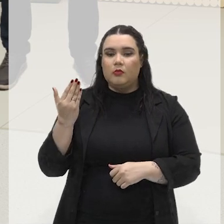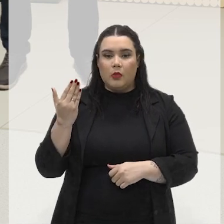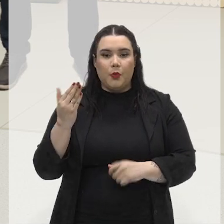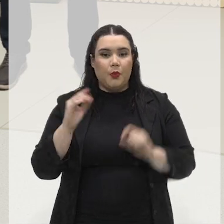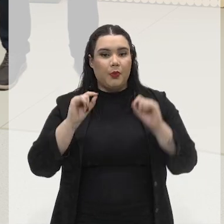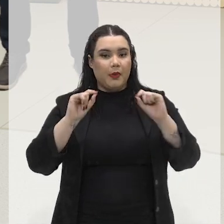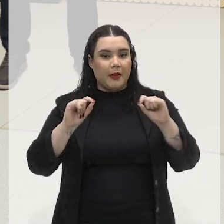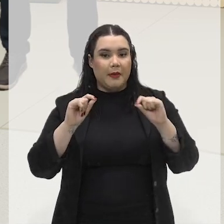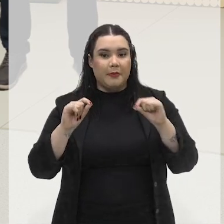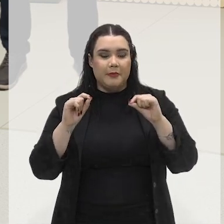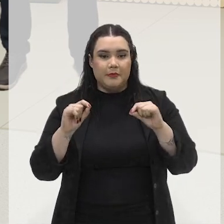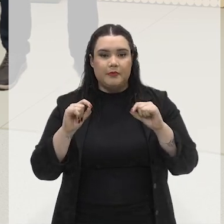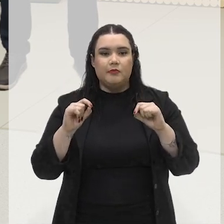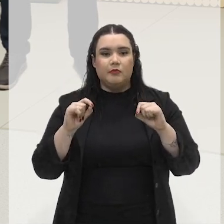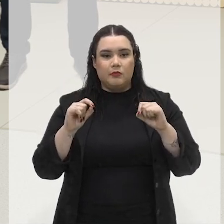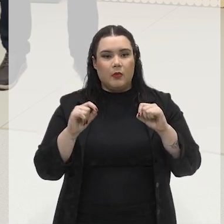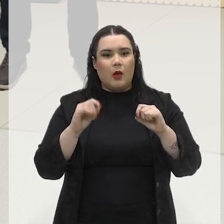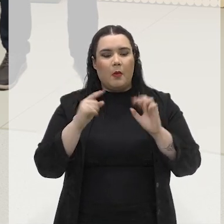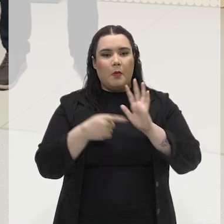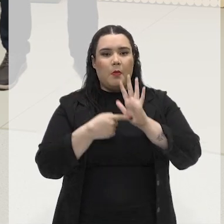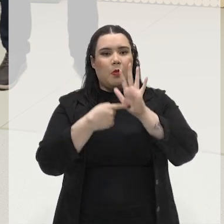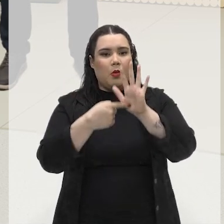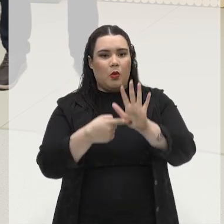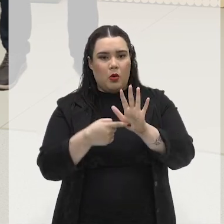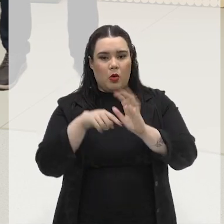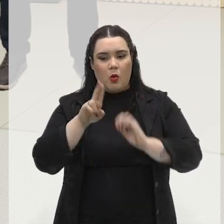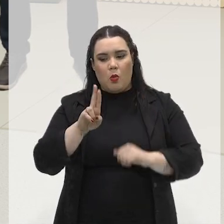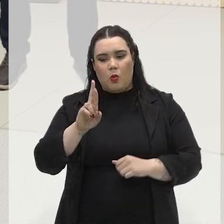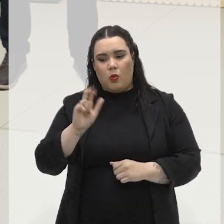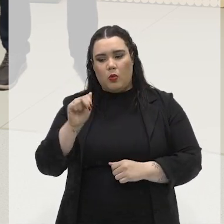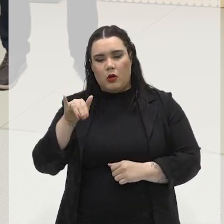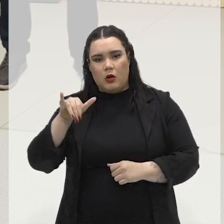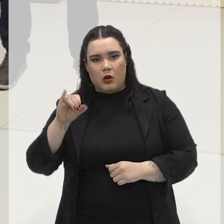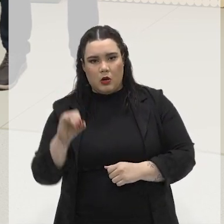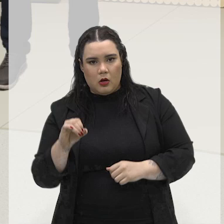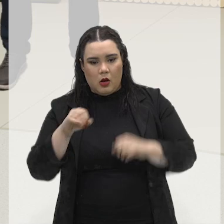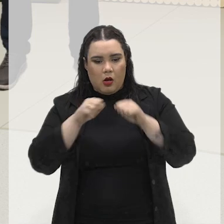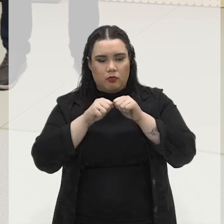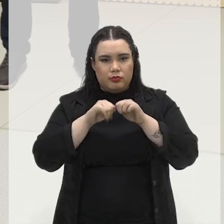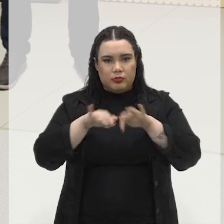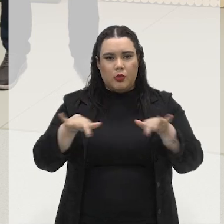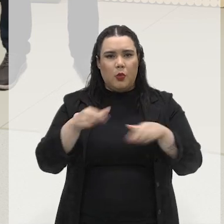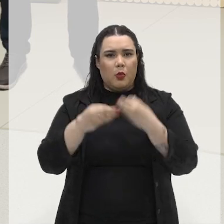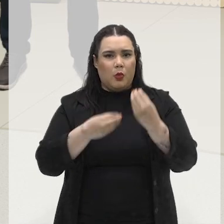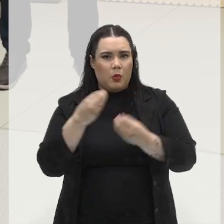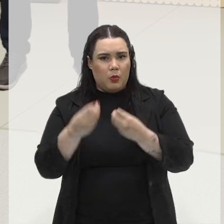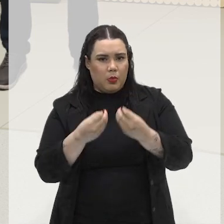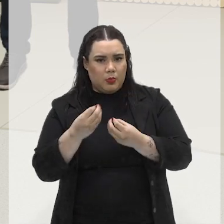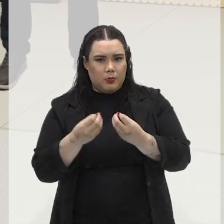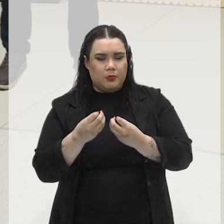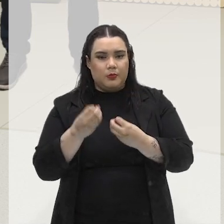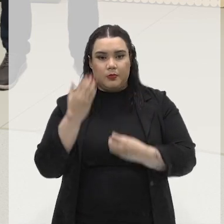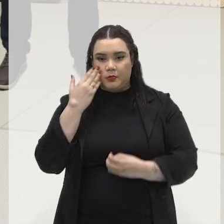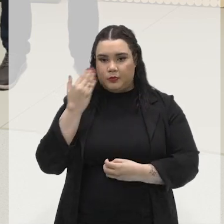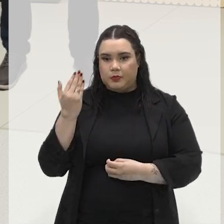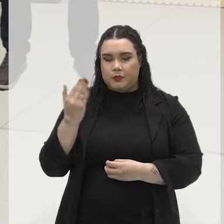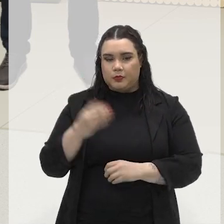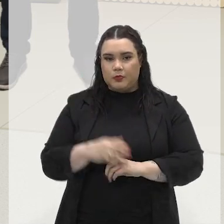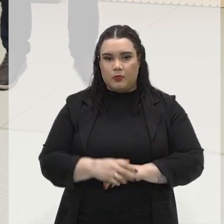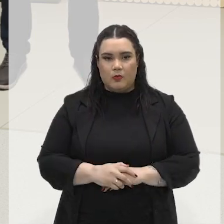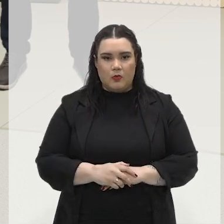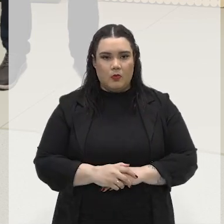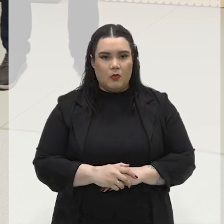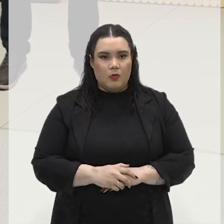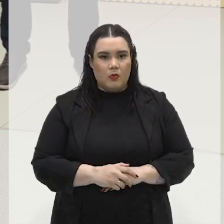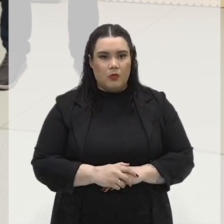mostrar o núcleo do urânio, ou o átomo de urânio, se fissionando, tá, pessoal? Acontecendo a fissão com ele. Dá só uma olhada aí o que eu